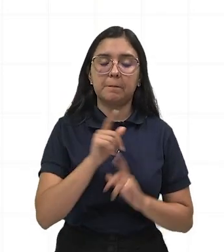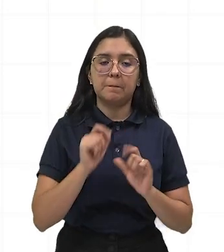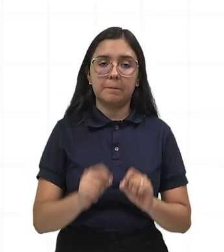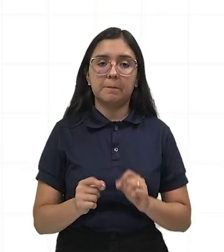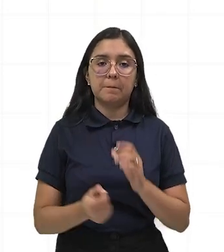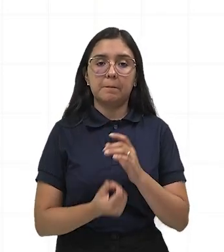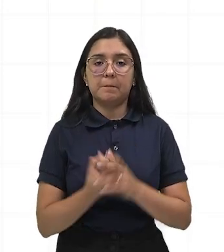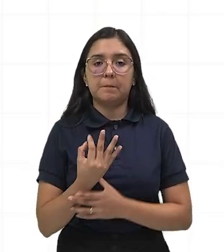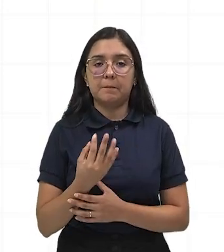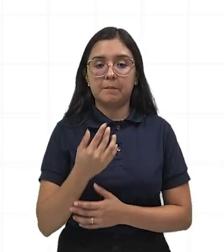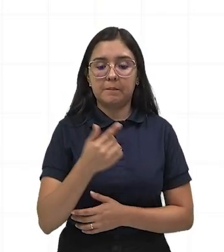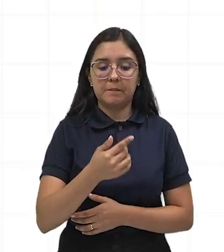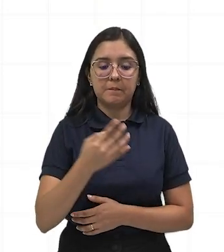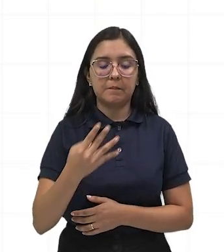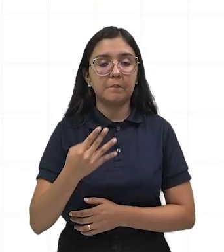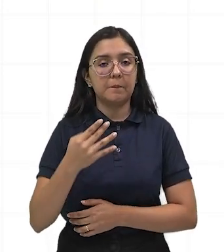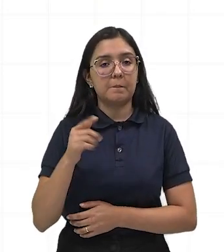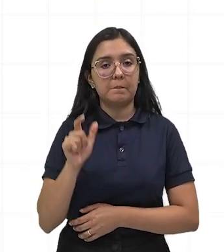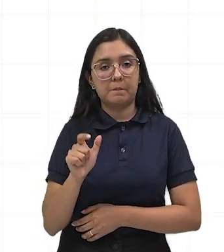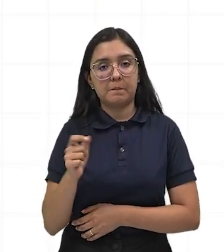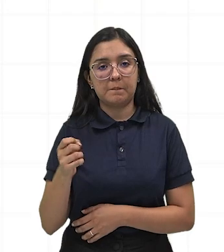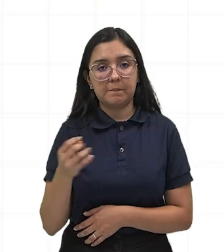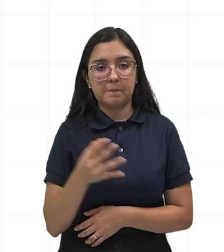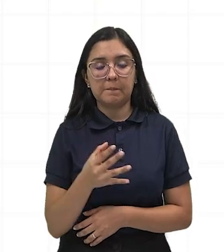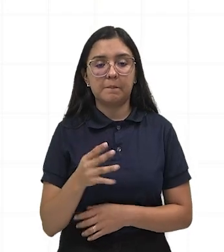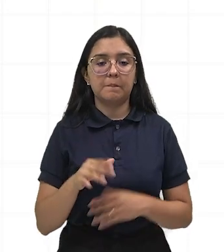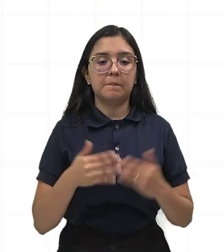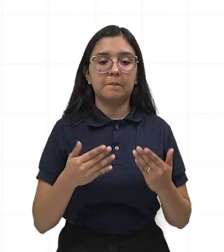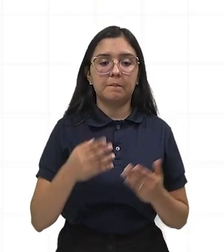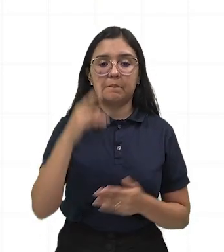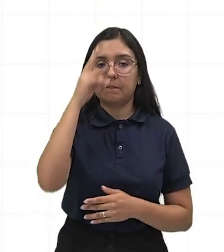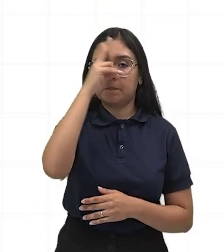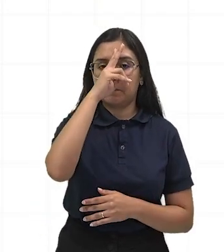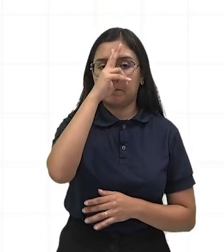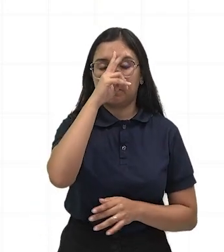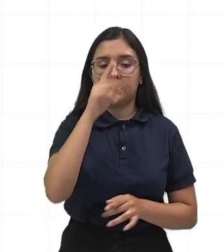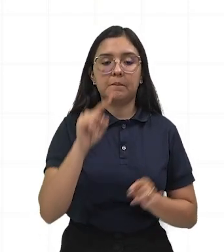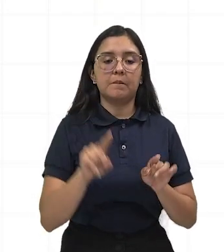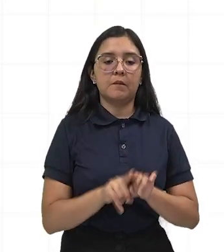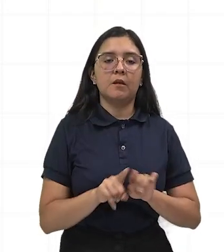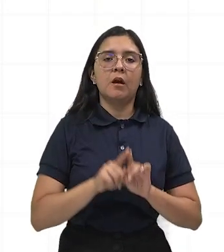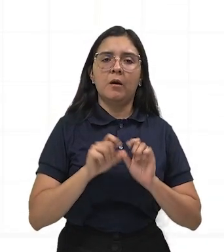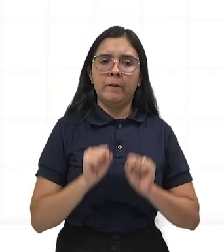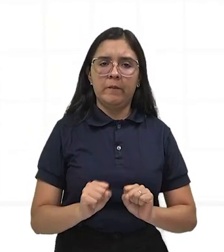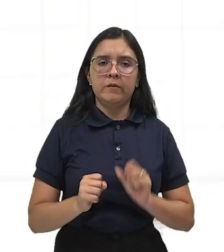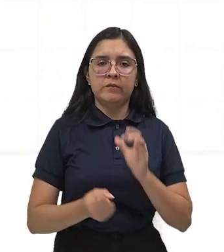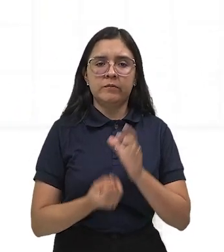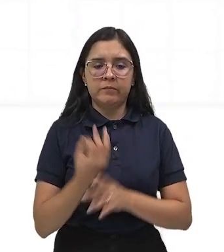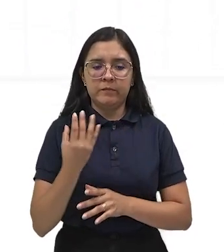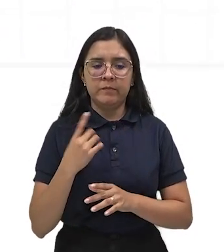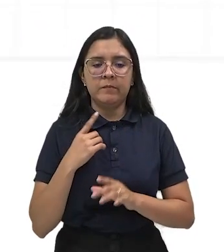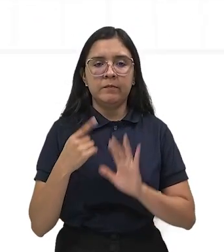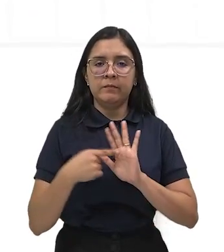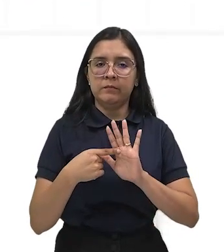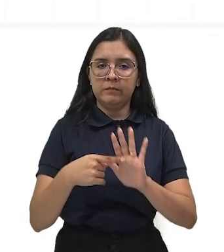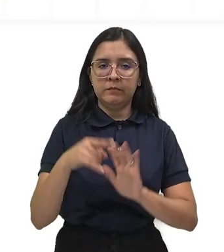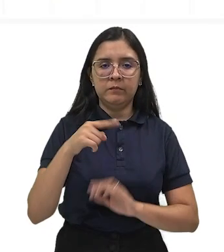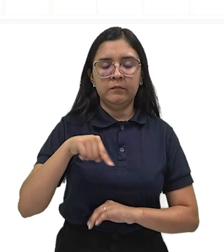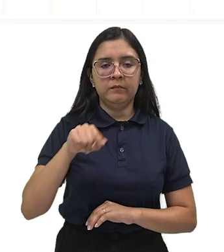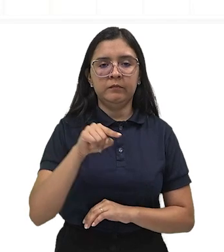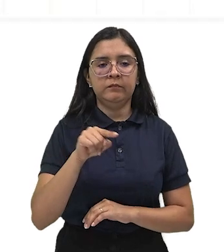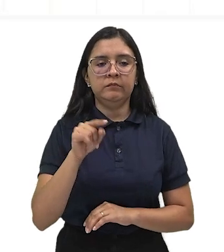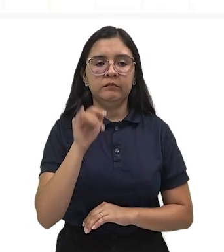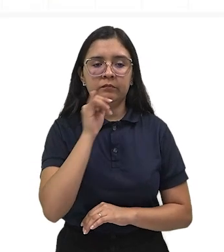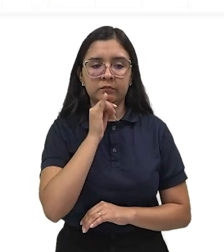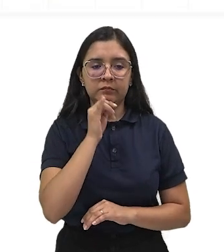24 palavras. Lembrando que eu posso construir algumas para vocês olharem. Então, como exemplo, olha, deixa eu